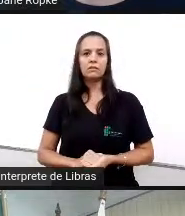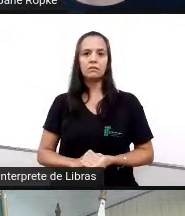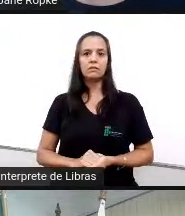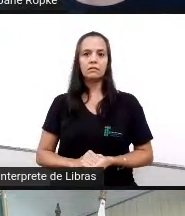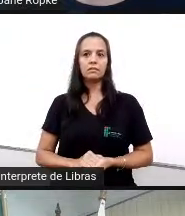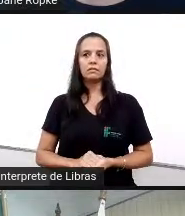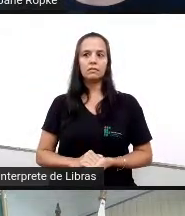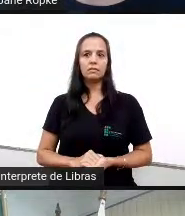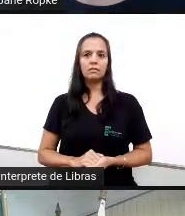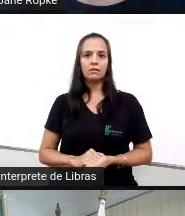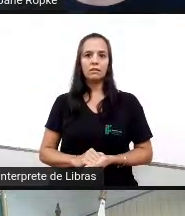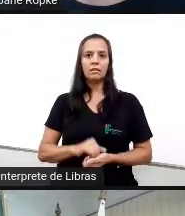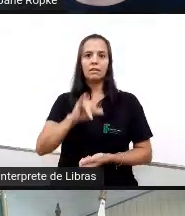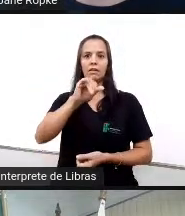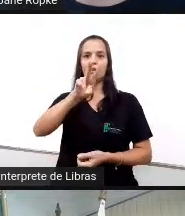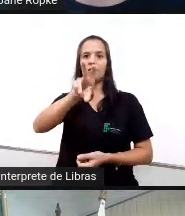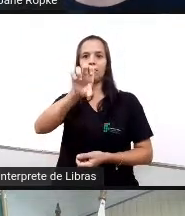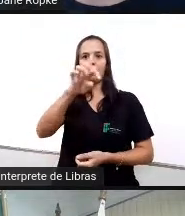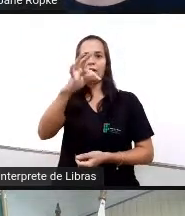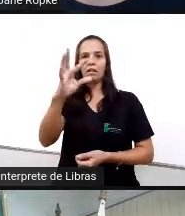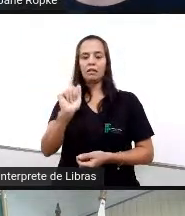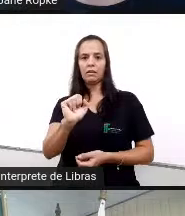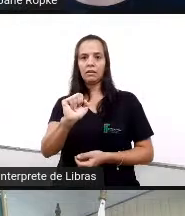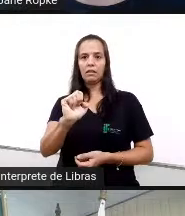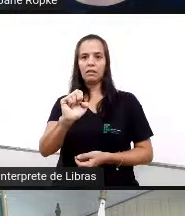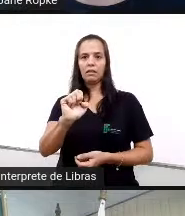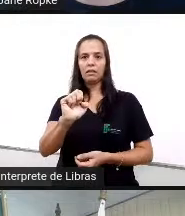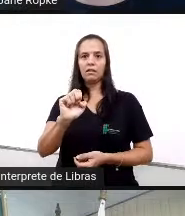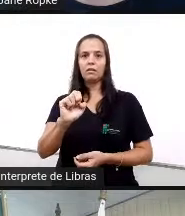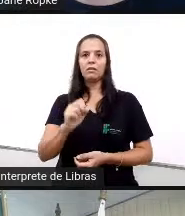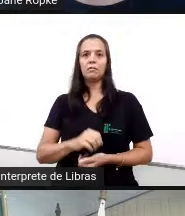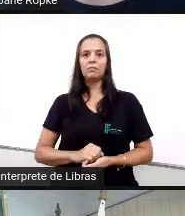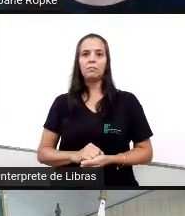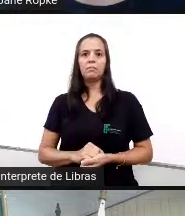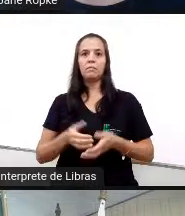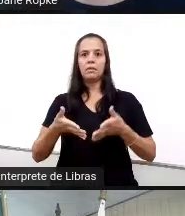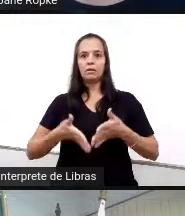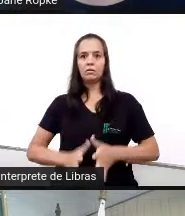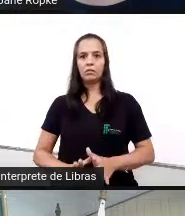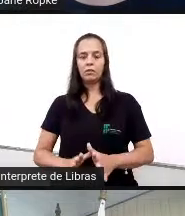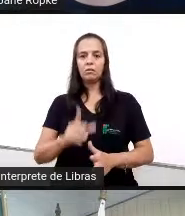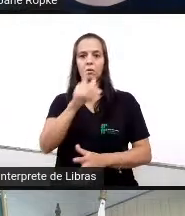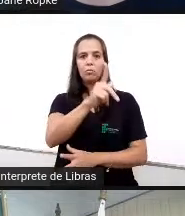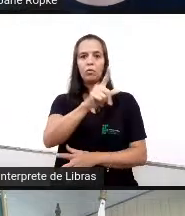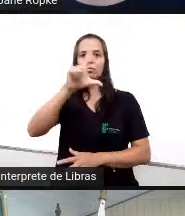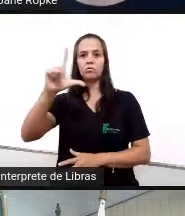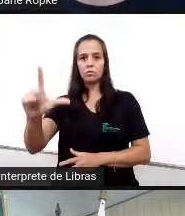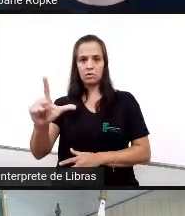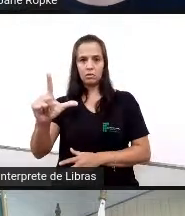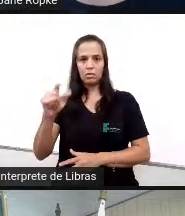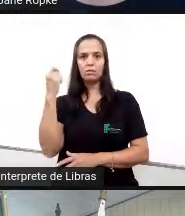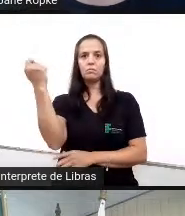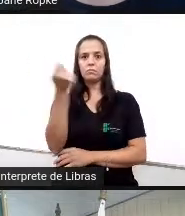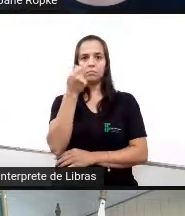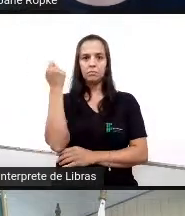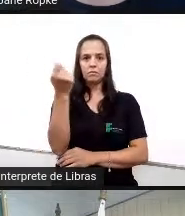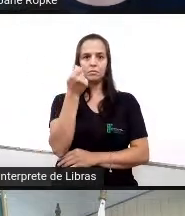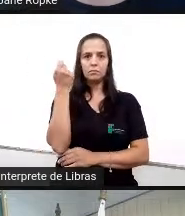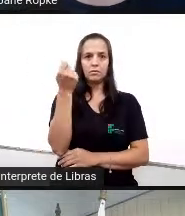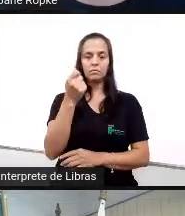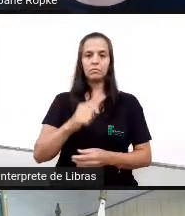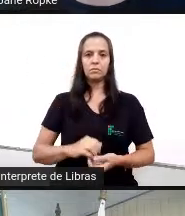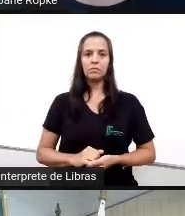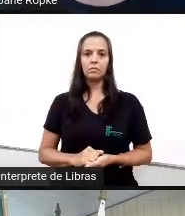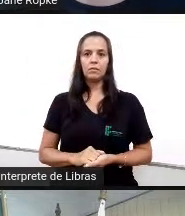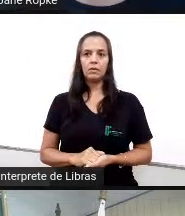Ivete Terezinha Borchait dos Santos, natural de Porto Lucena, estado do Rio Grande